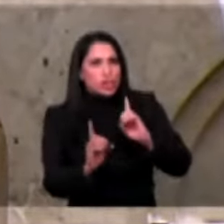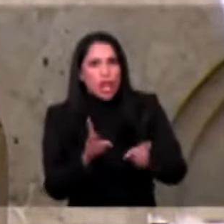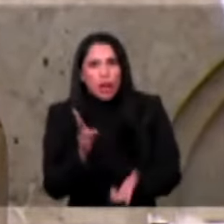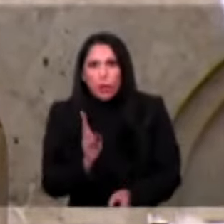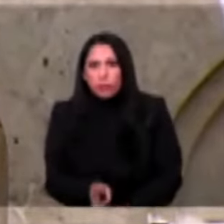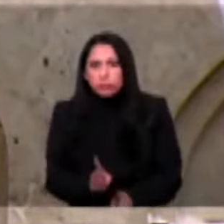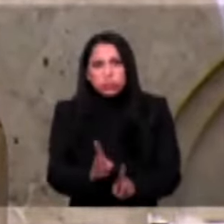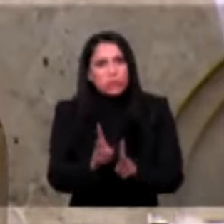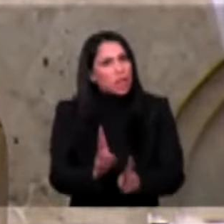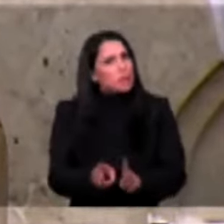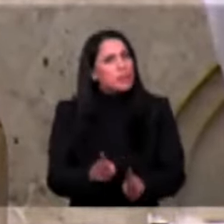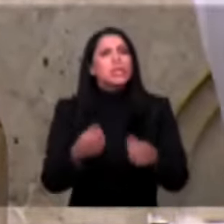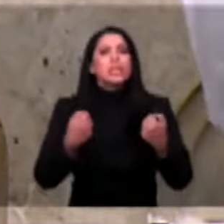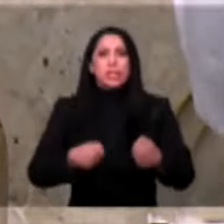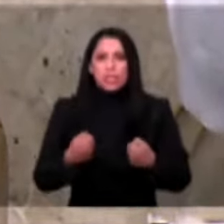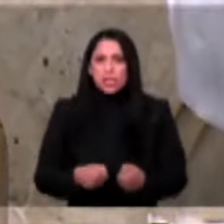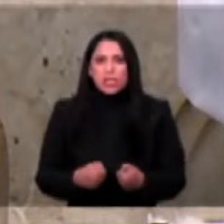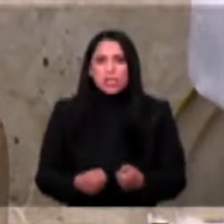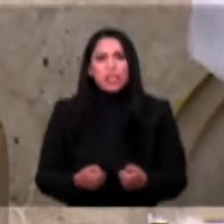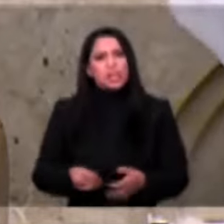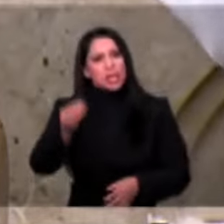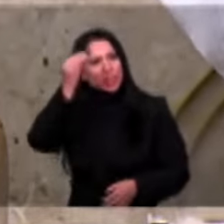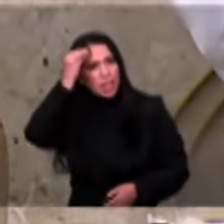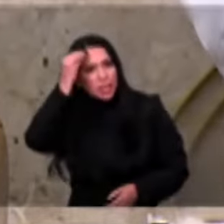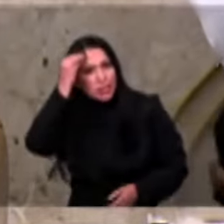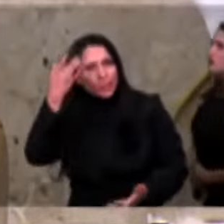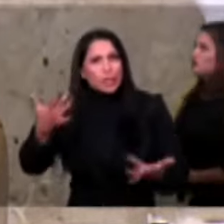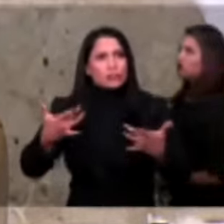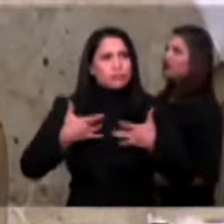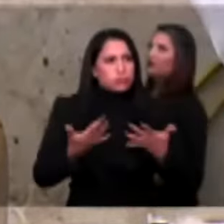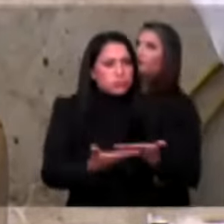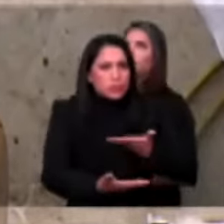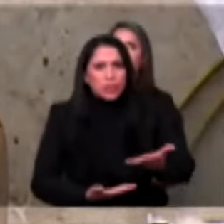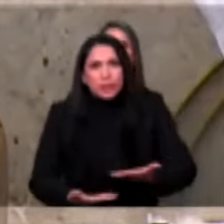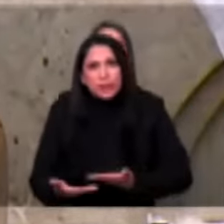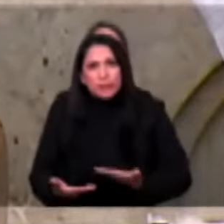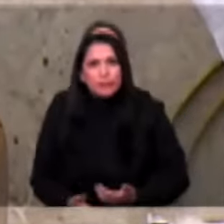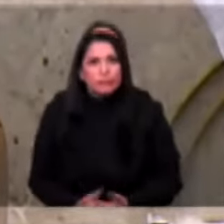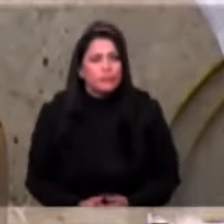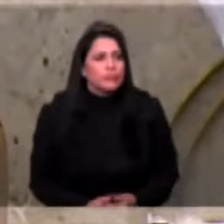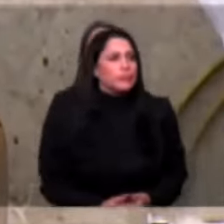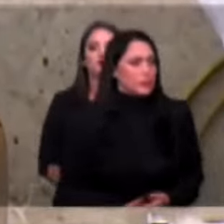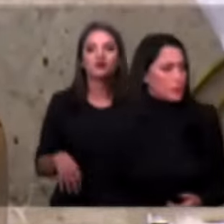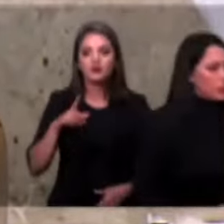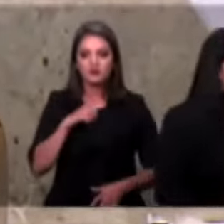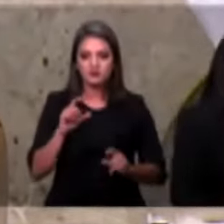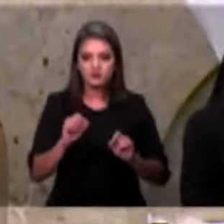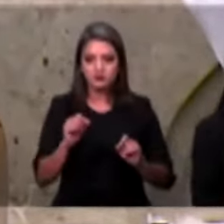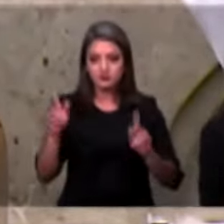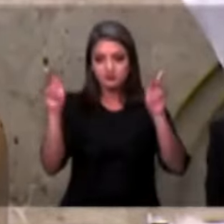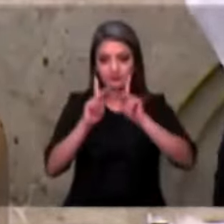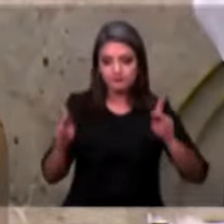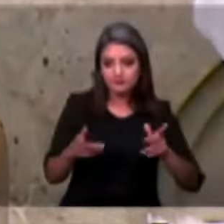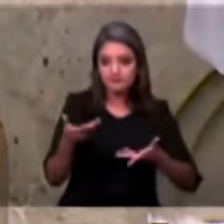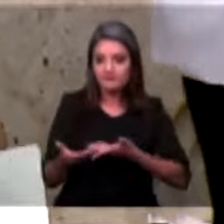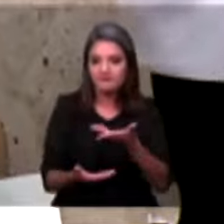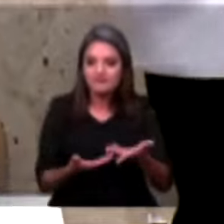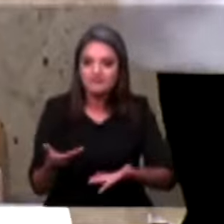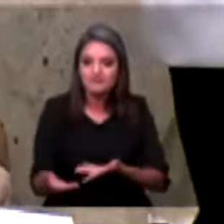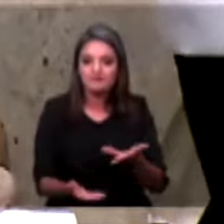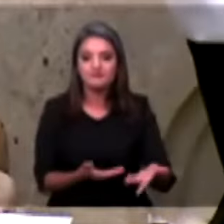constante, tolerância, compreensão das diferenças e cotejo pacífico de ideias